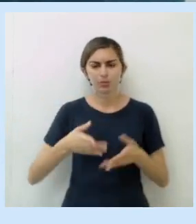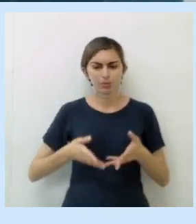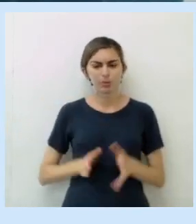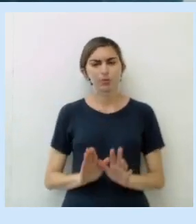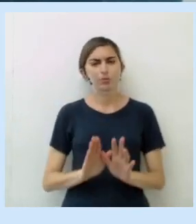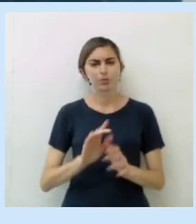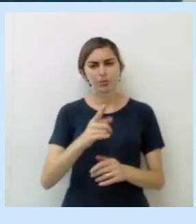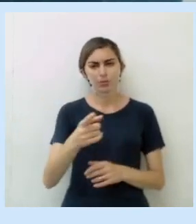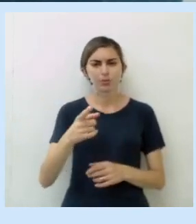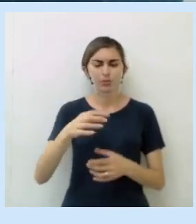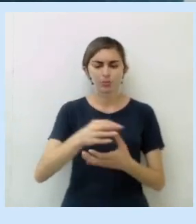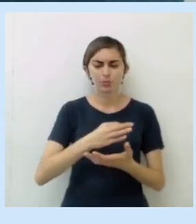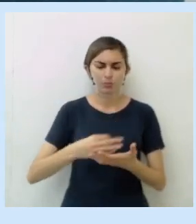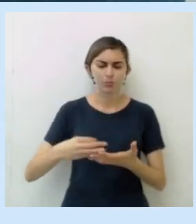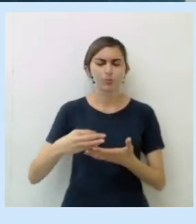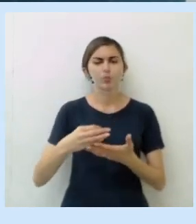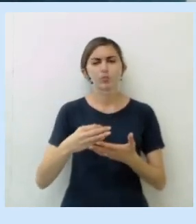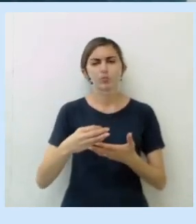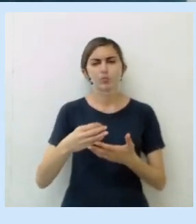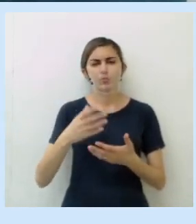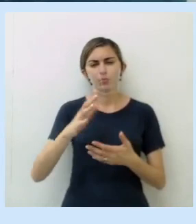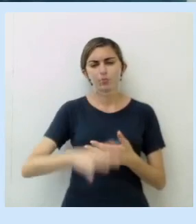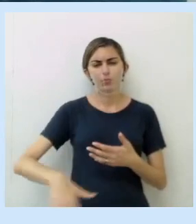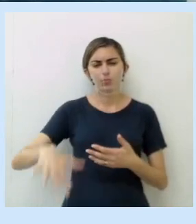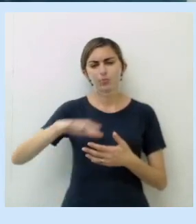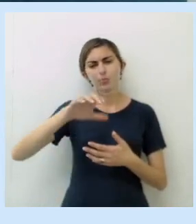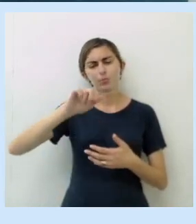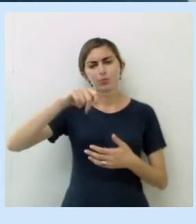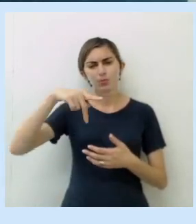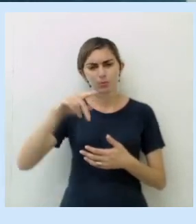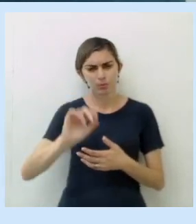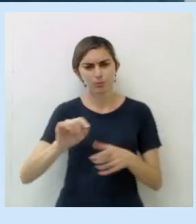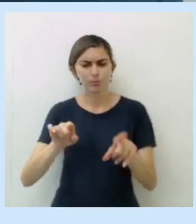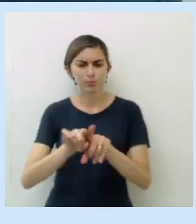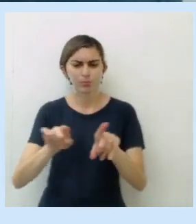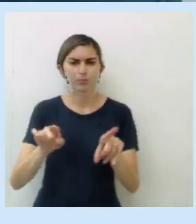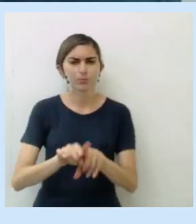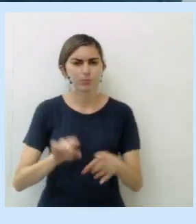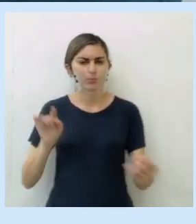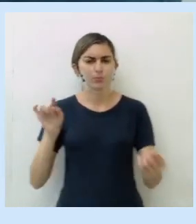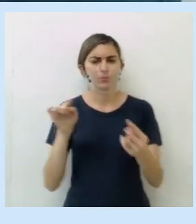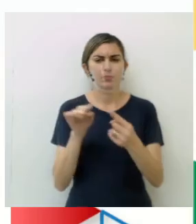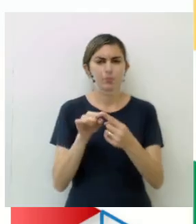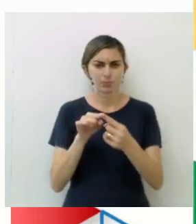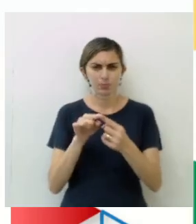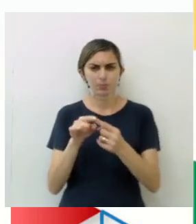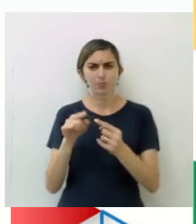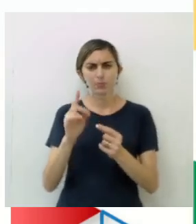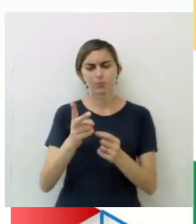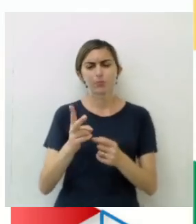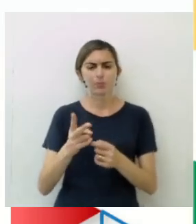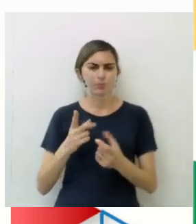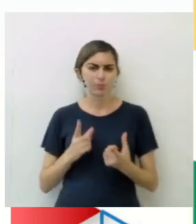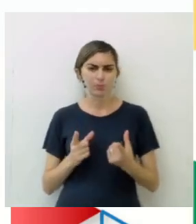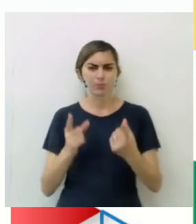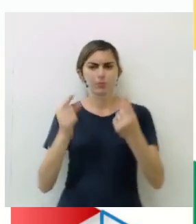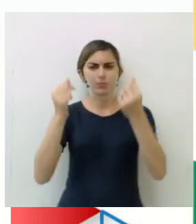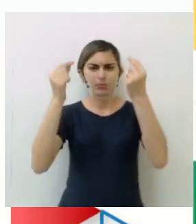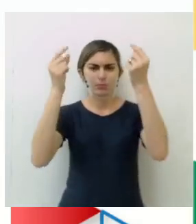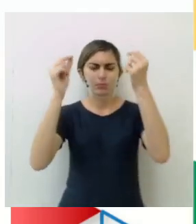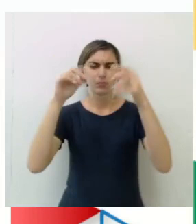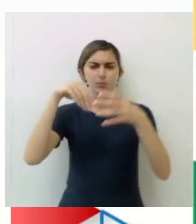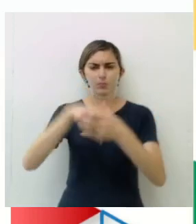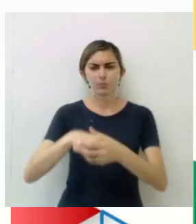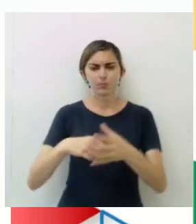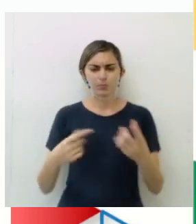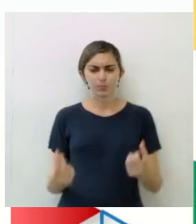uma planta, né? Então as áreas do campo elas também estão intimamente ligadas com a questão econômica, né?